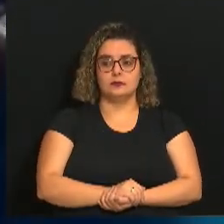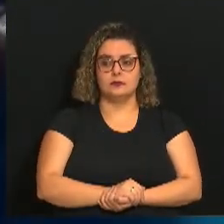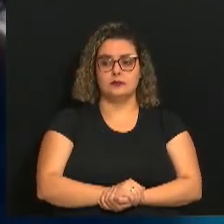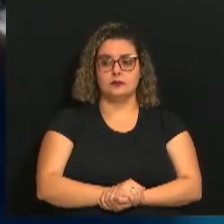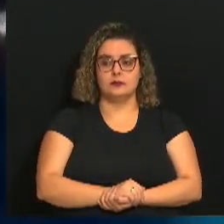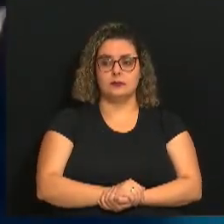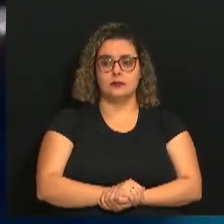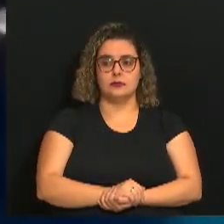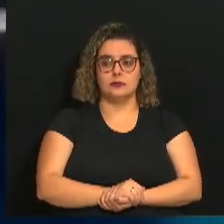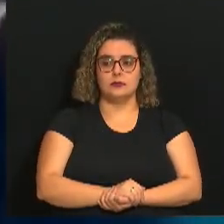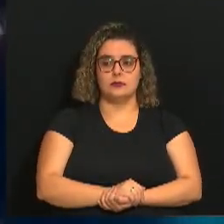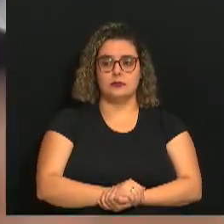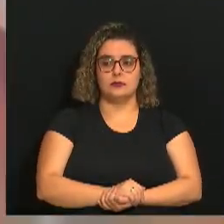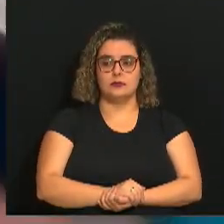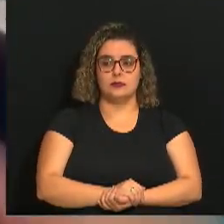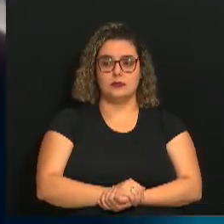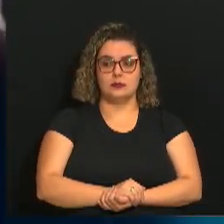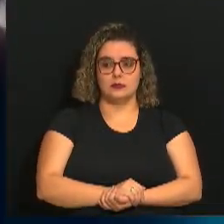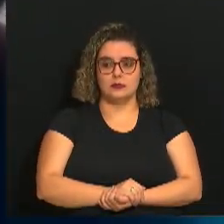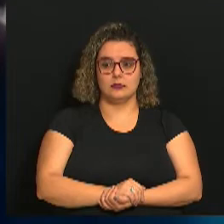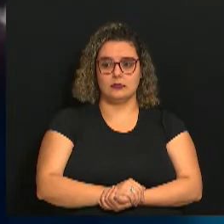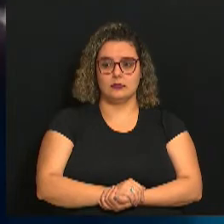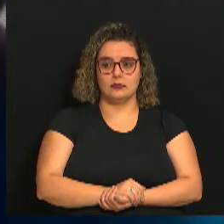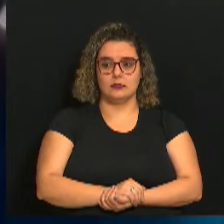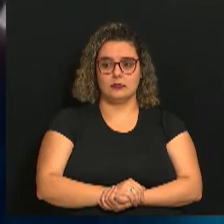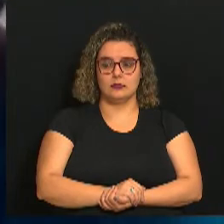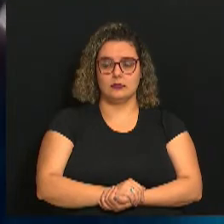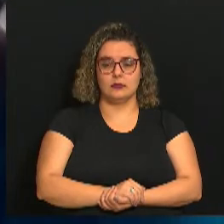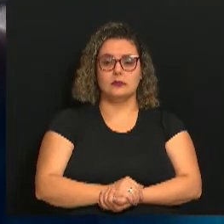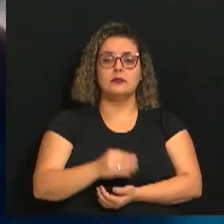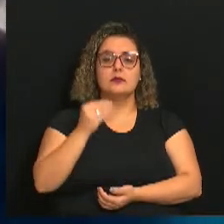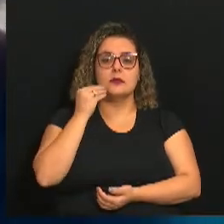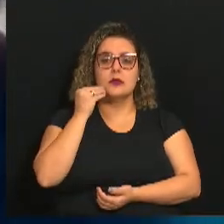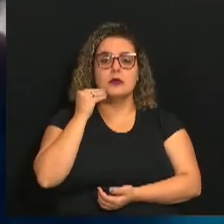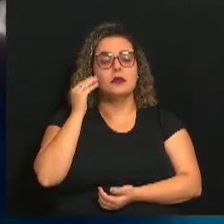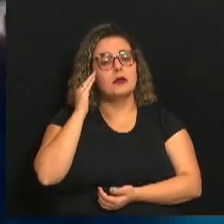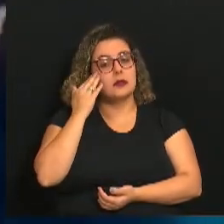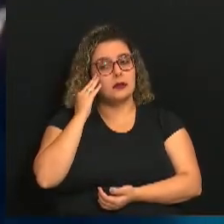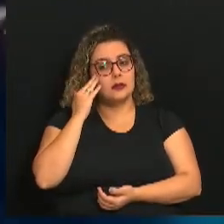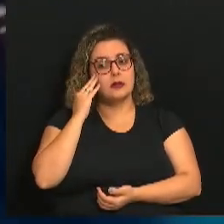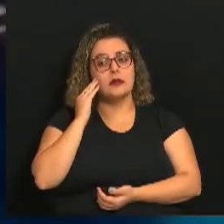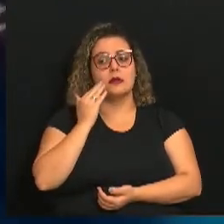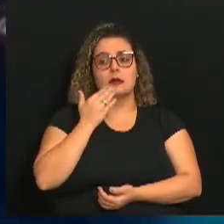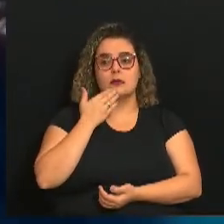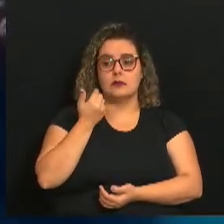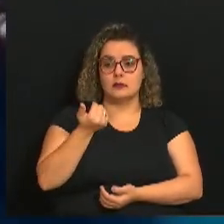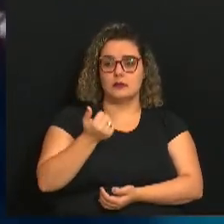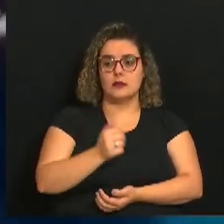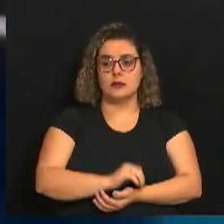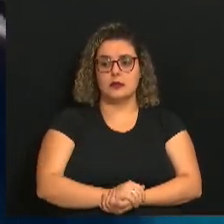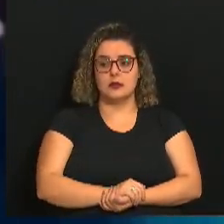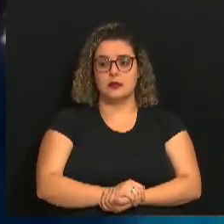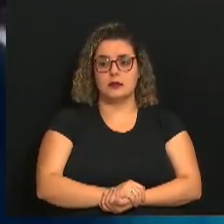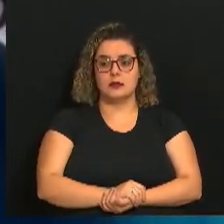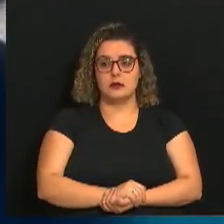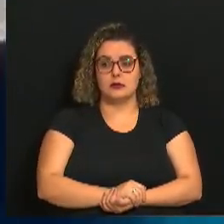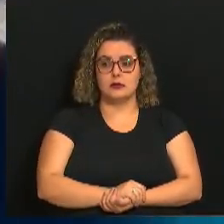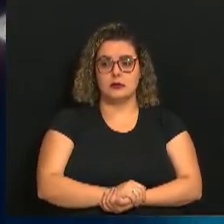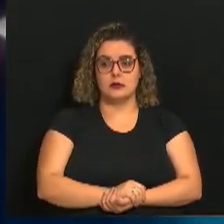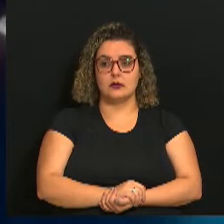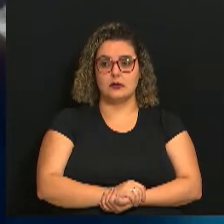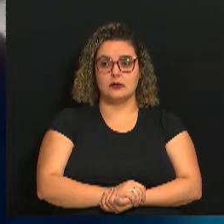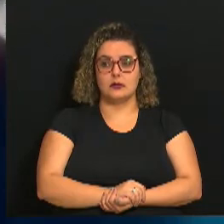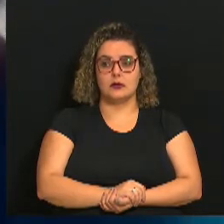pontos, que aí eu gostaria de tentar entender melhor e ver como é que a gente pode